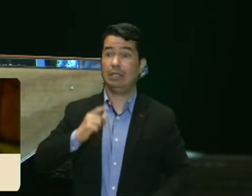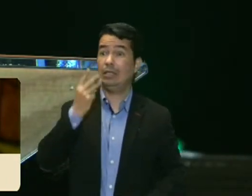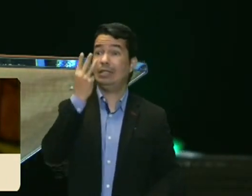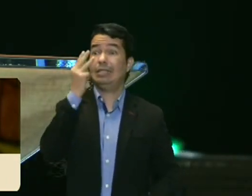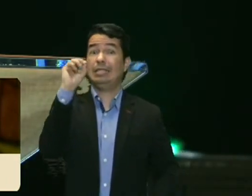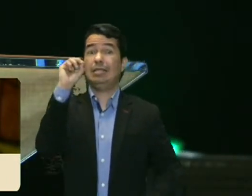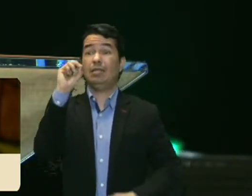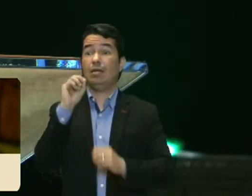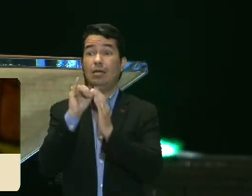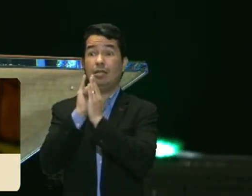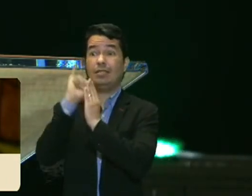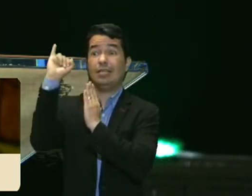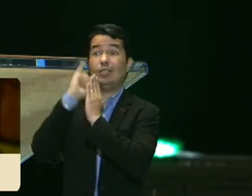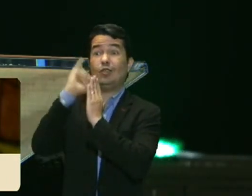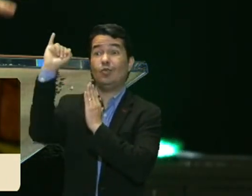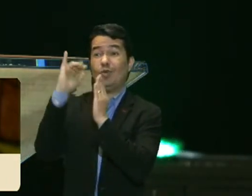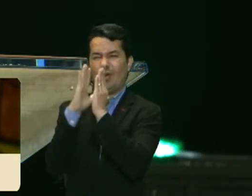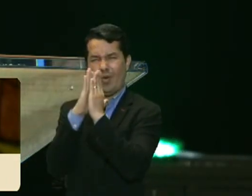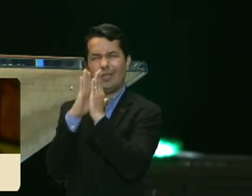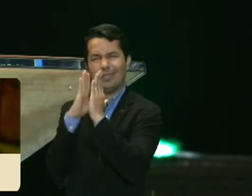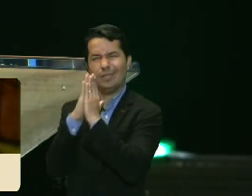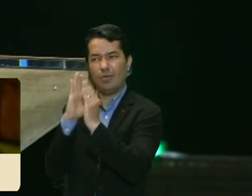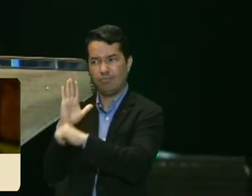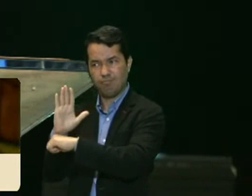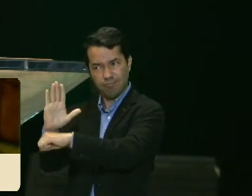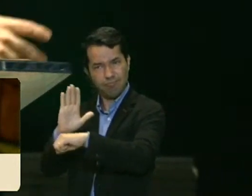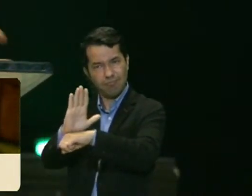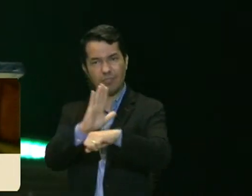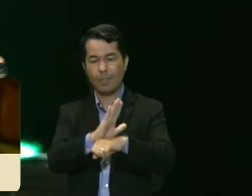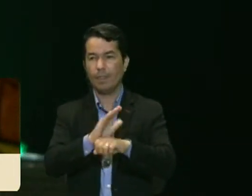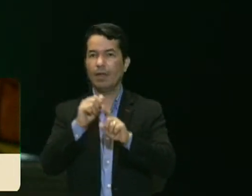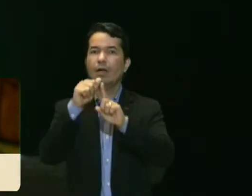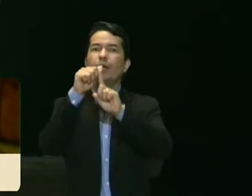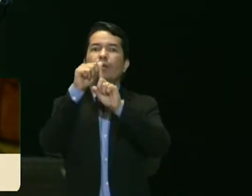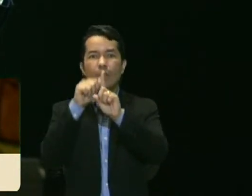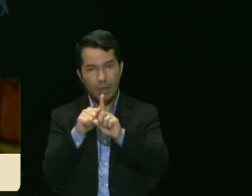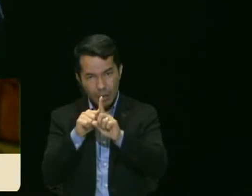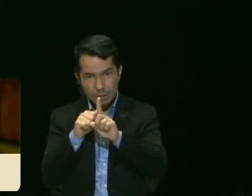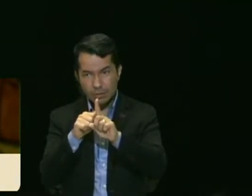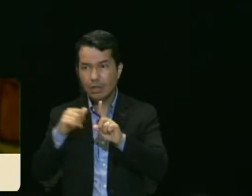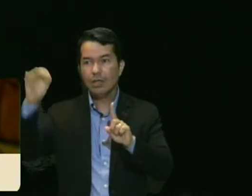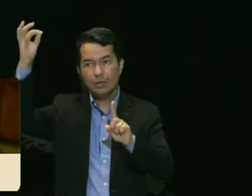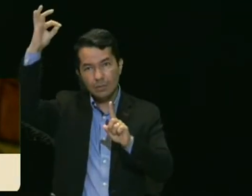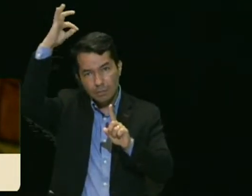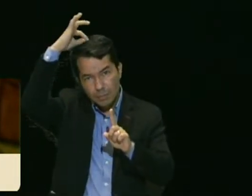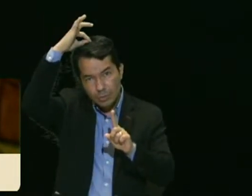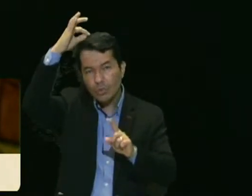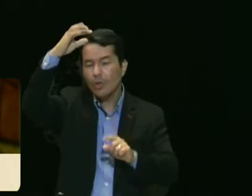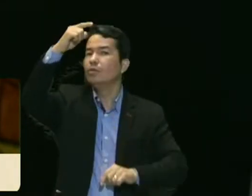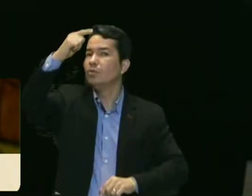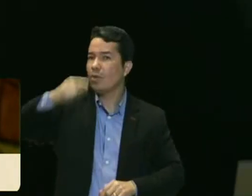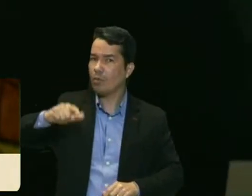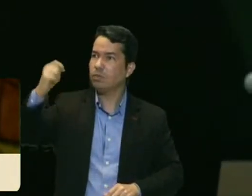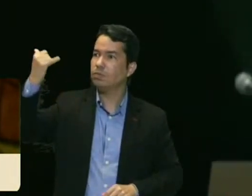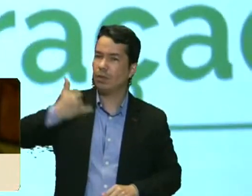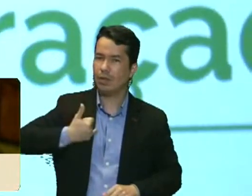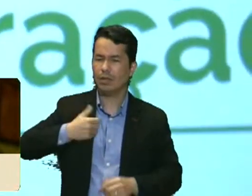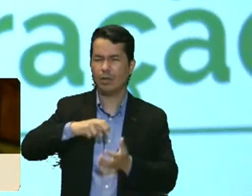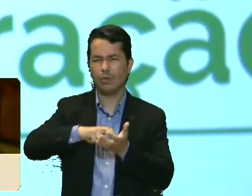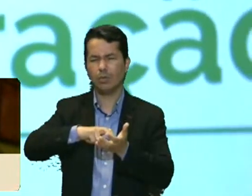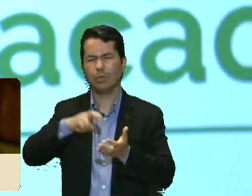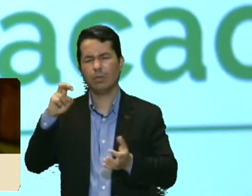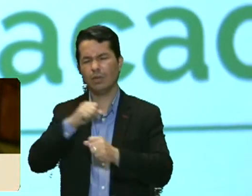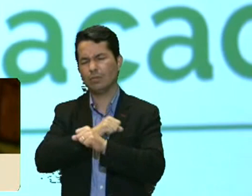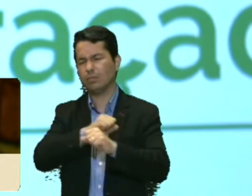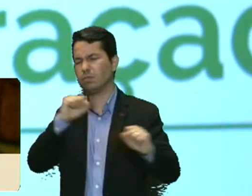30. Mas aí passou mais um mês, e a gente estava orando, o Espírito Santo numa manhã. Eu sempre levanto bem